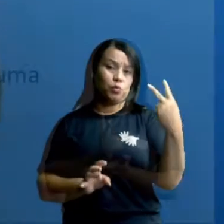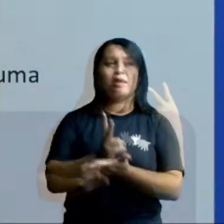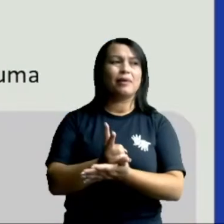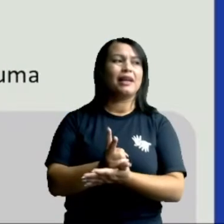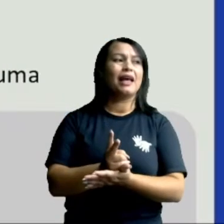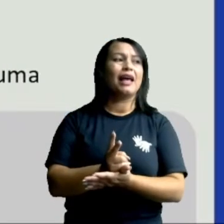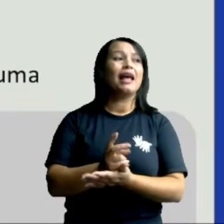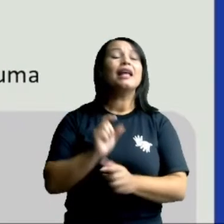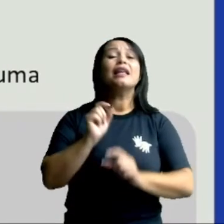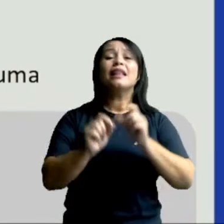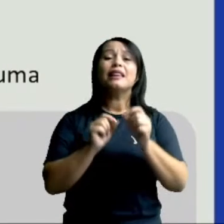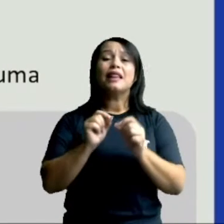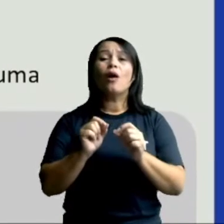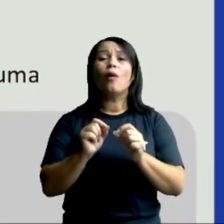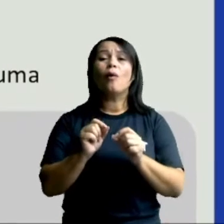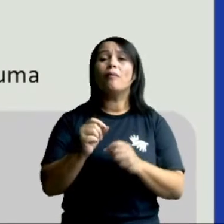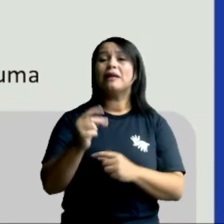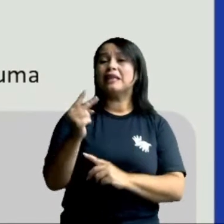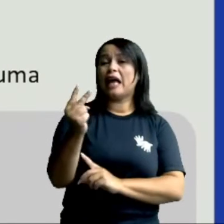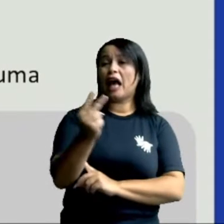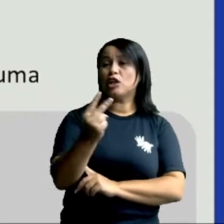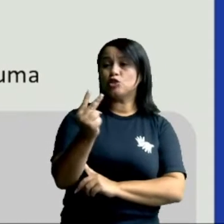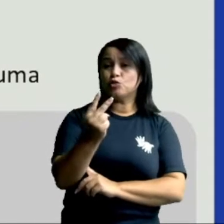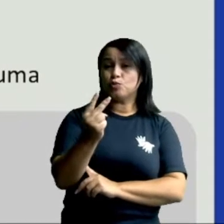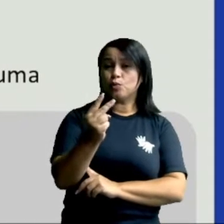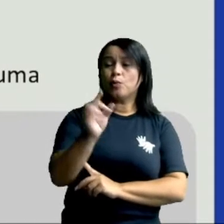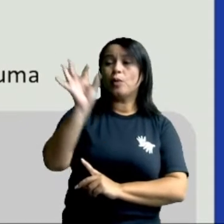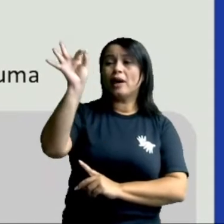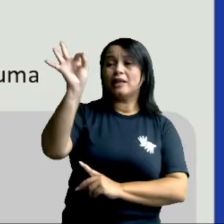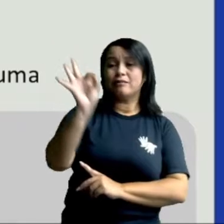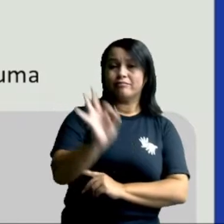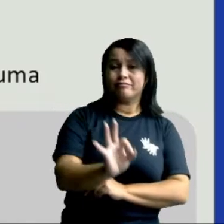né? Essas 2 bolinhas, né, elas representam